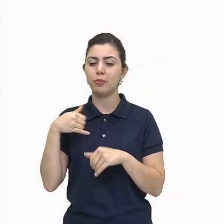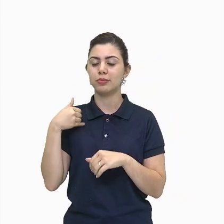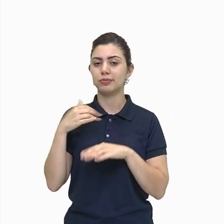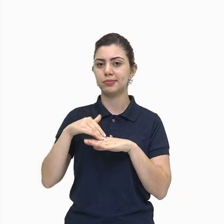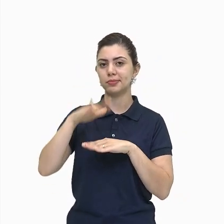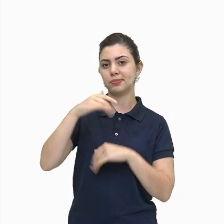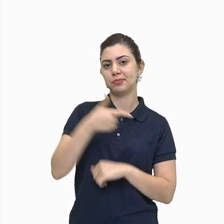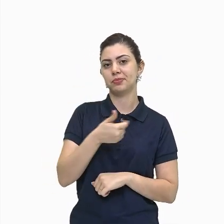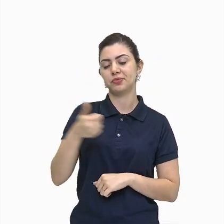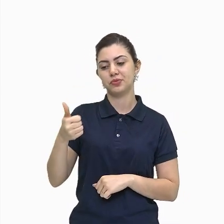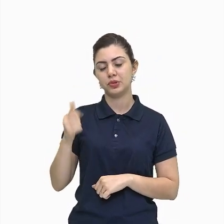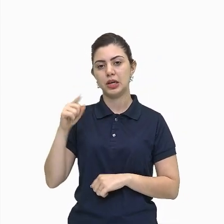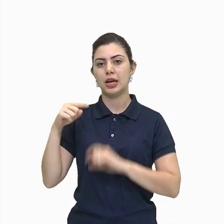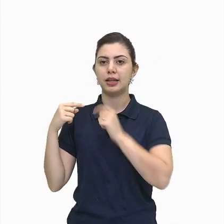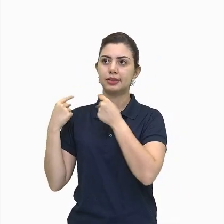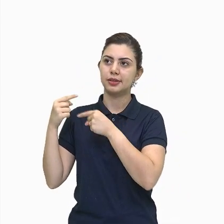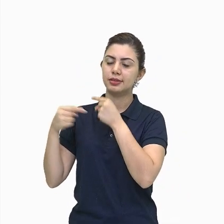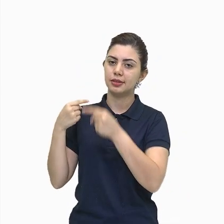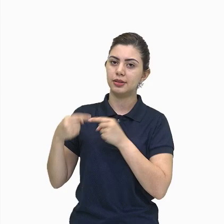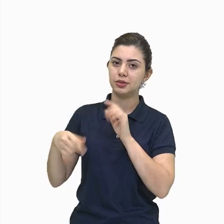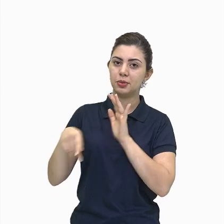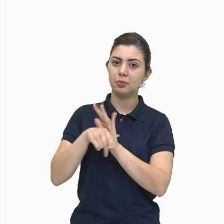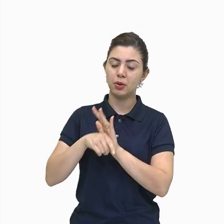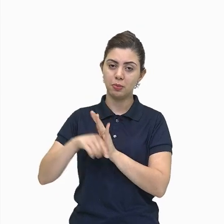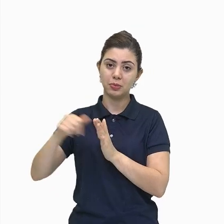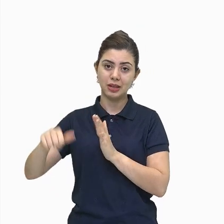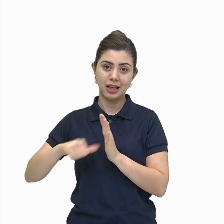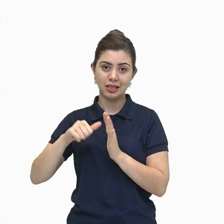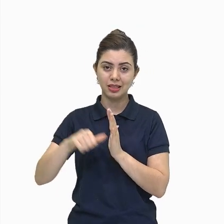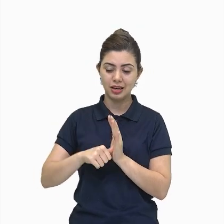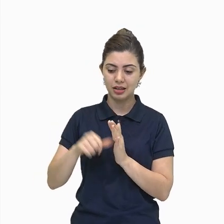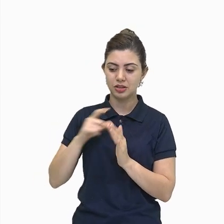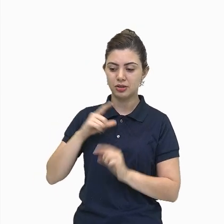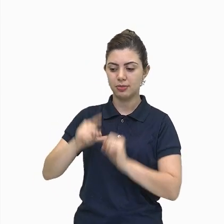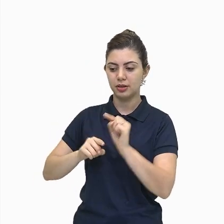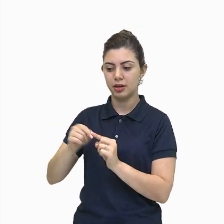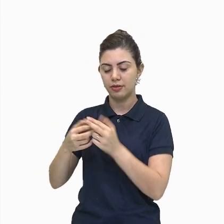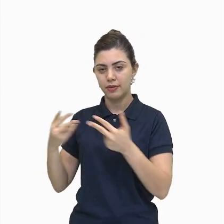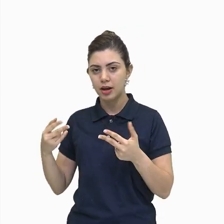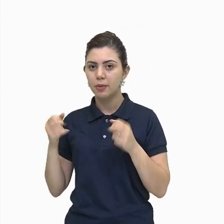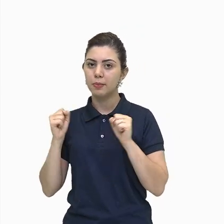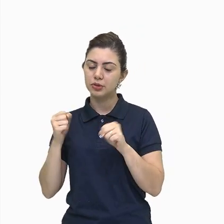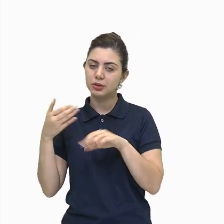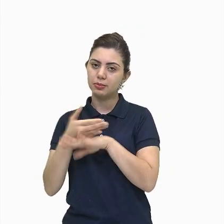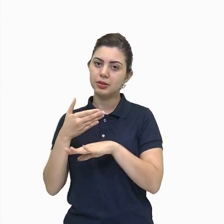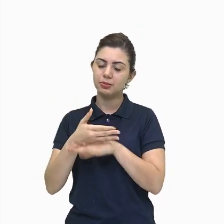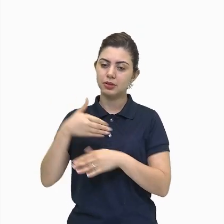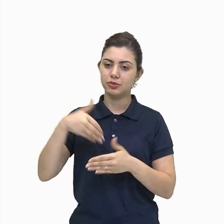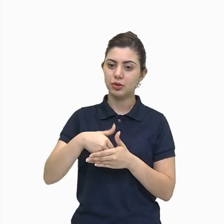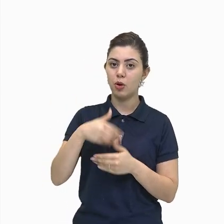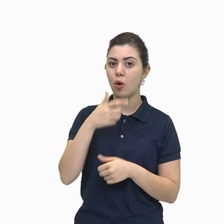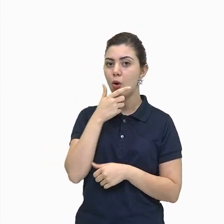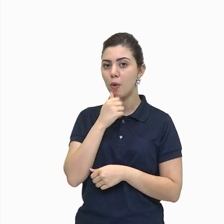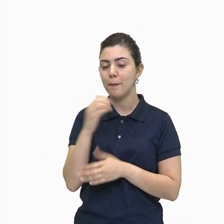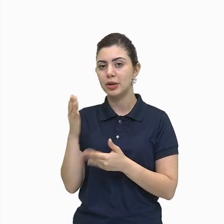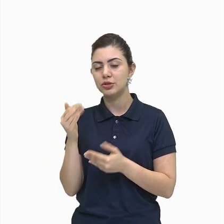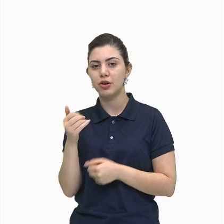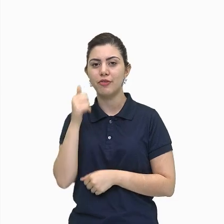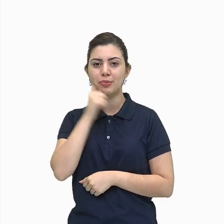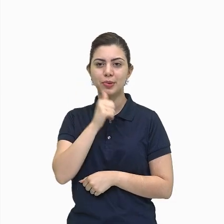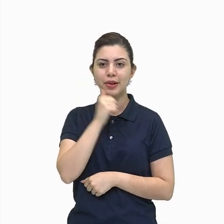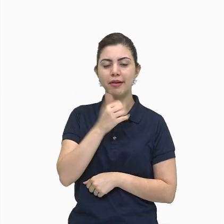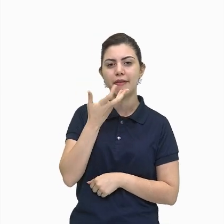anos, que eram descendentes dos fundadores da cidade e que tinham posses, poderiam participar. Homens jovens e mulheres, crianças